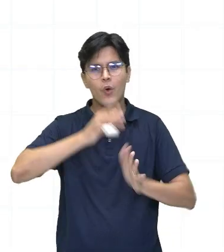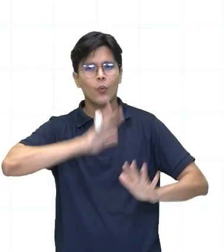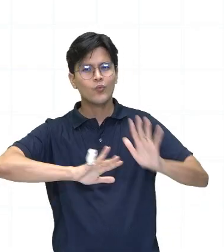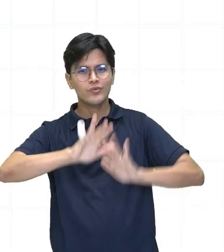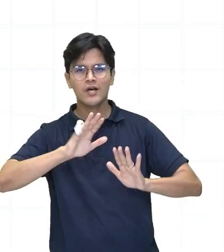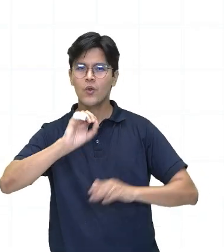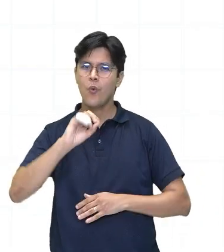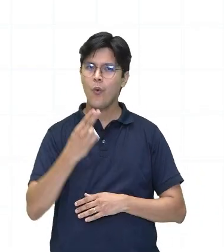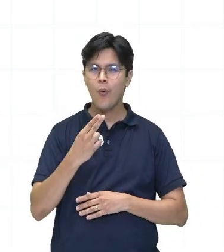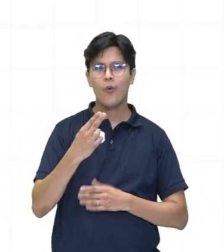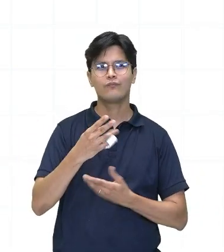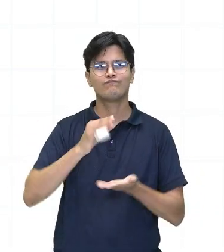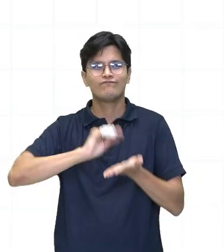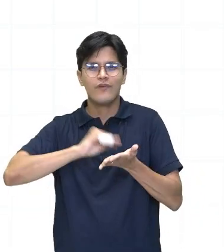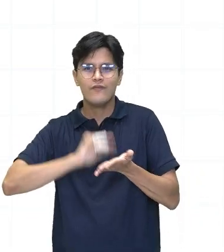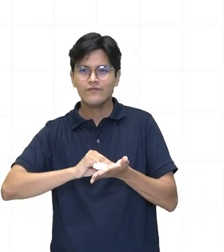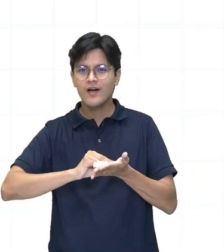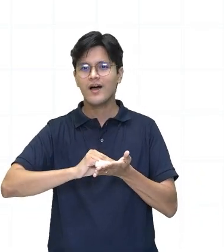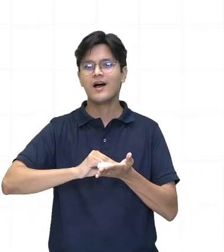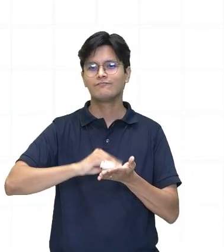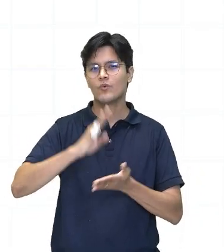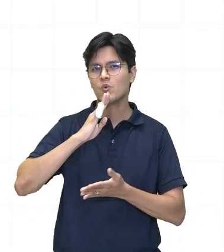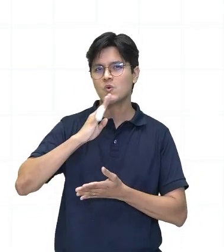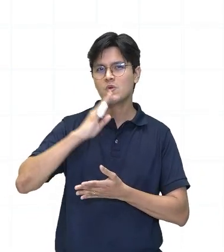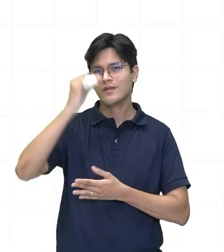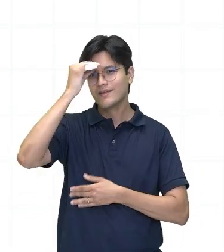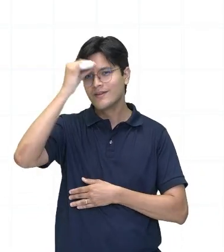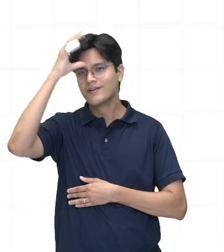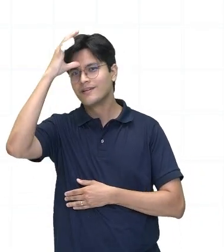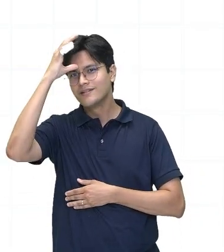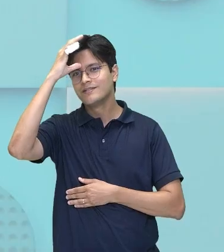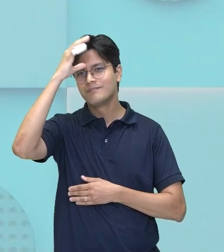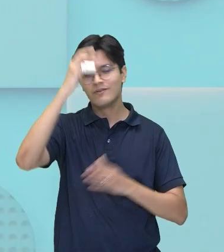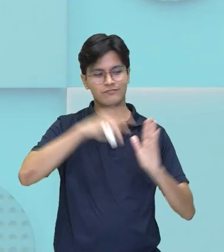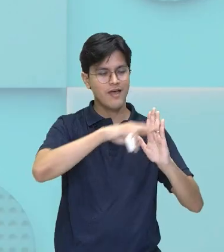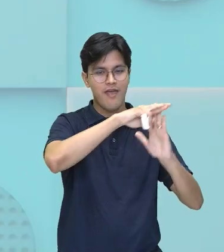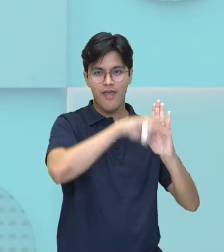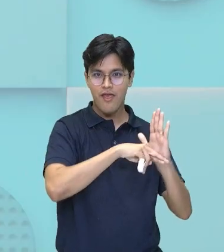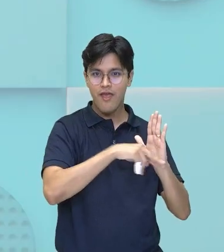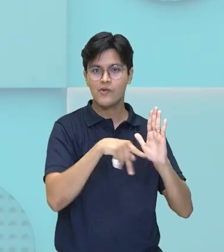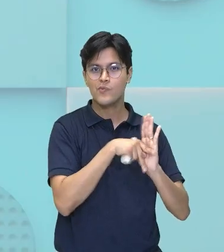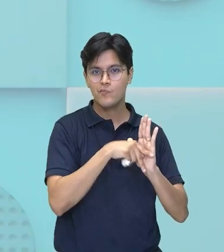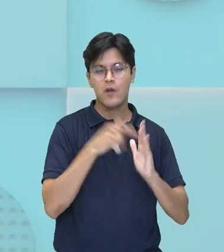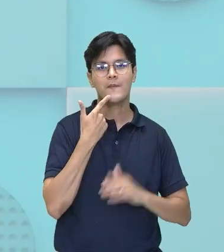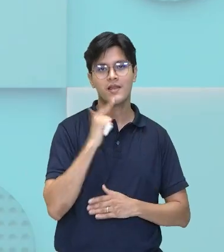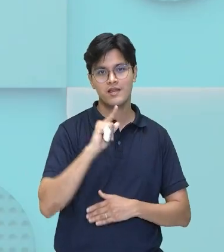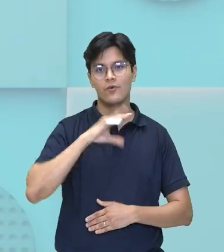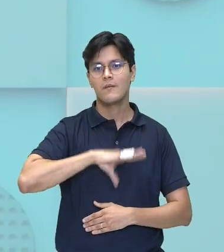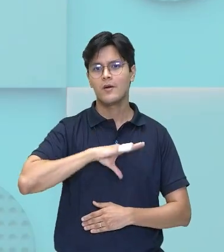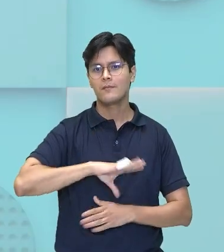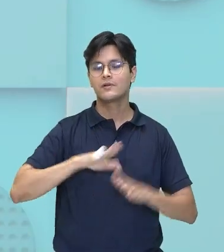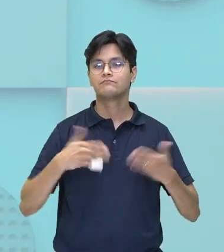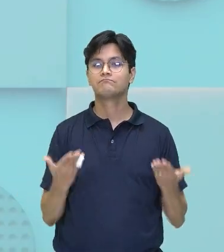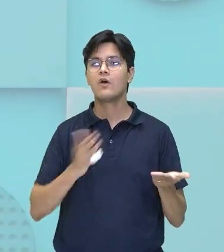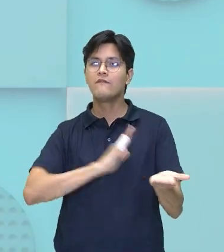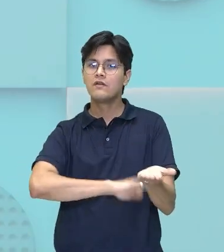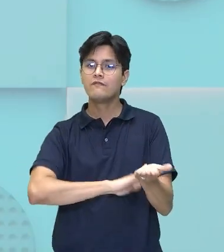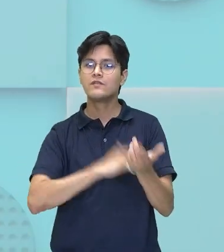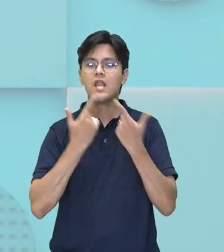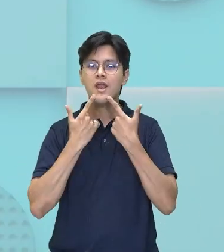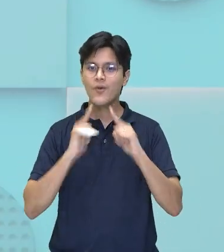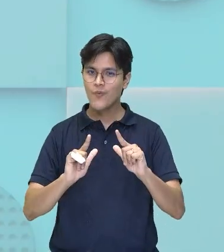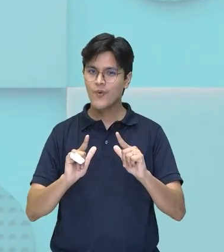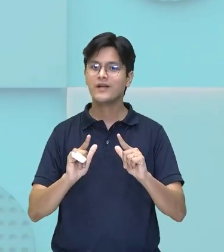normas da língua portuguesa. Então, vejam só, né? Os vícios de linguagem podem acontecer por descuido ou por falta